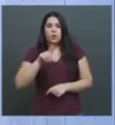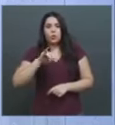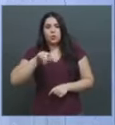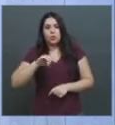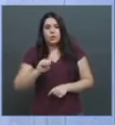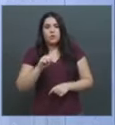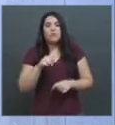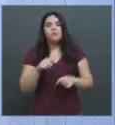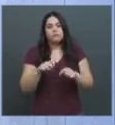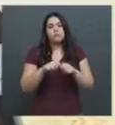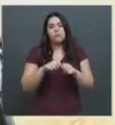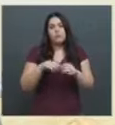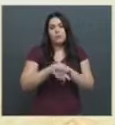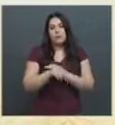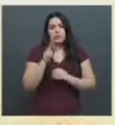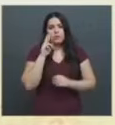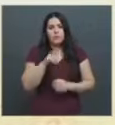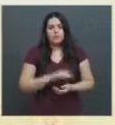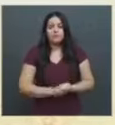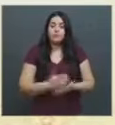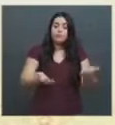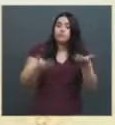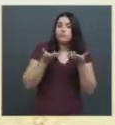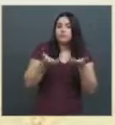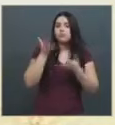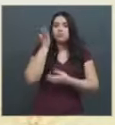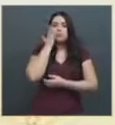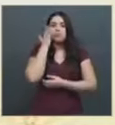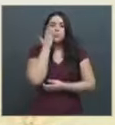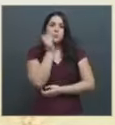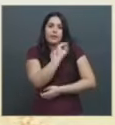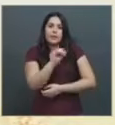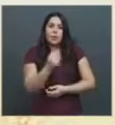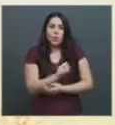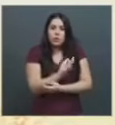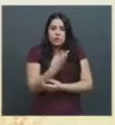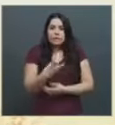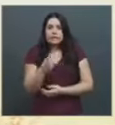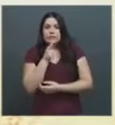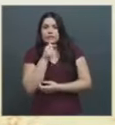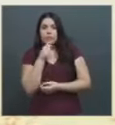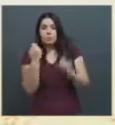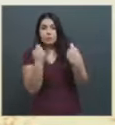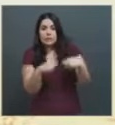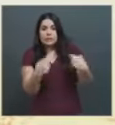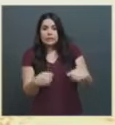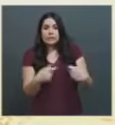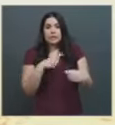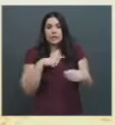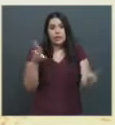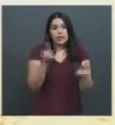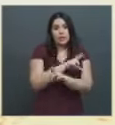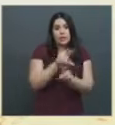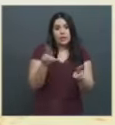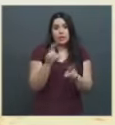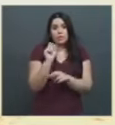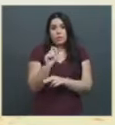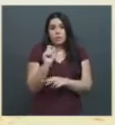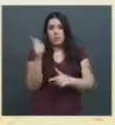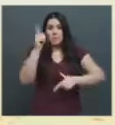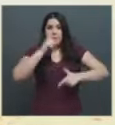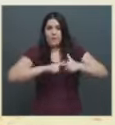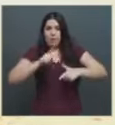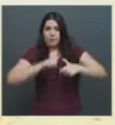pergunta. Confira. Eu queria saber se a quantidade de água que a gente ingere tem alguma relação direta com